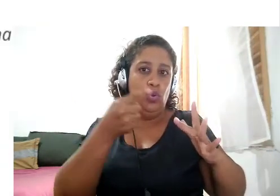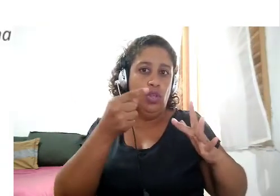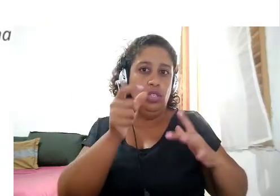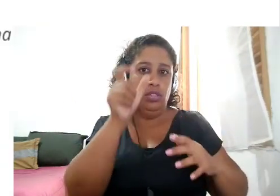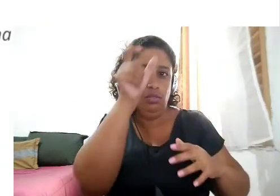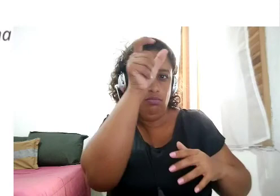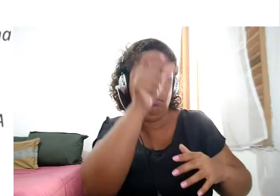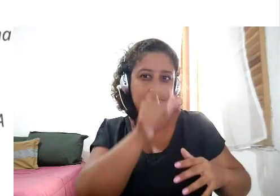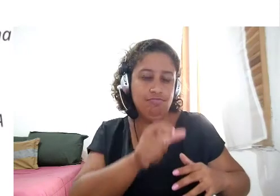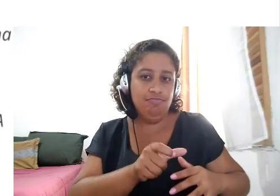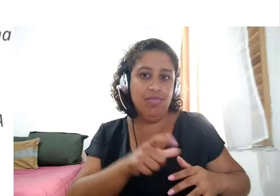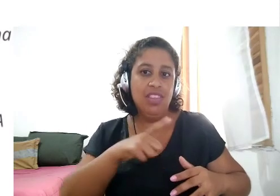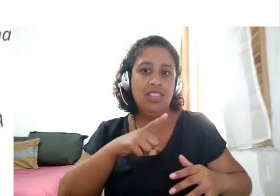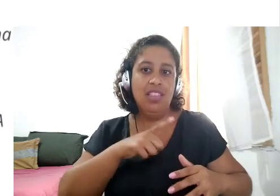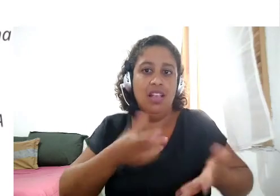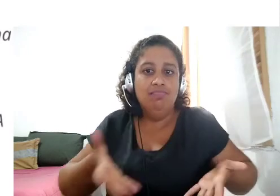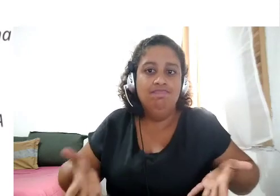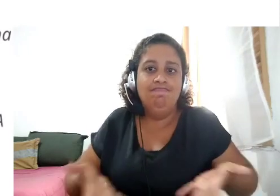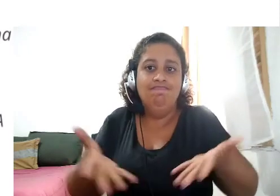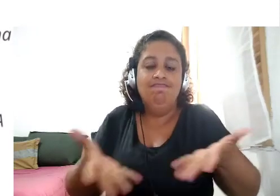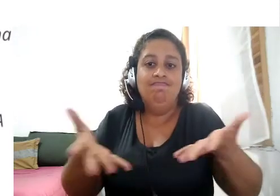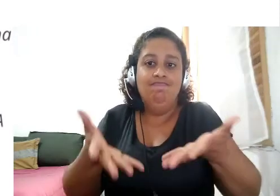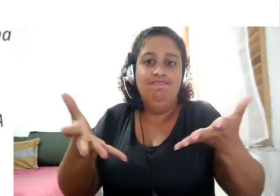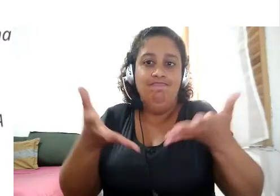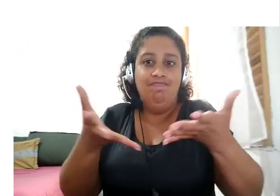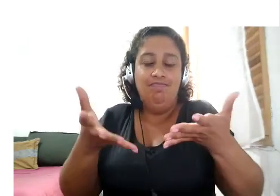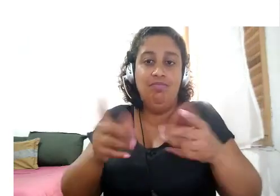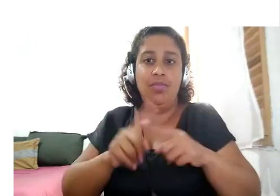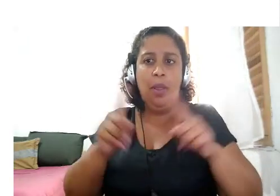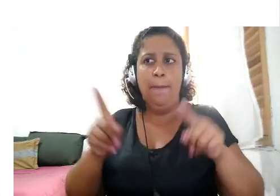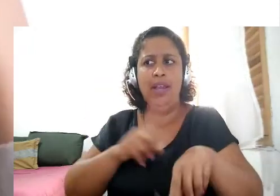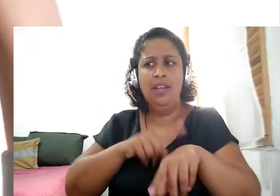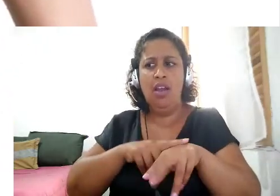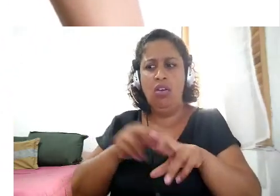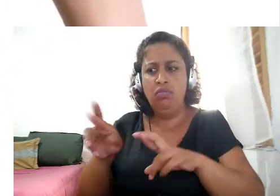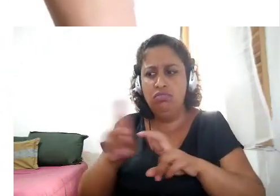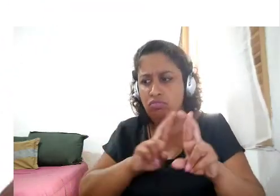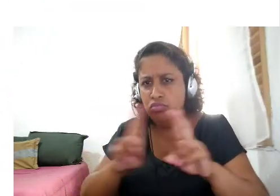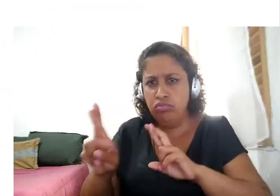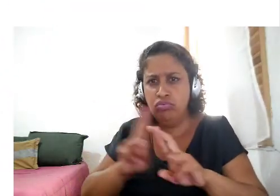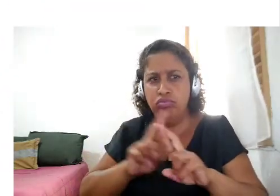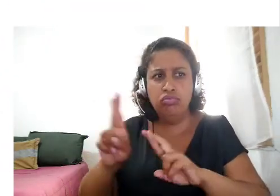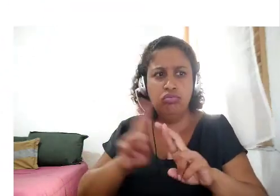são tidos, em sua maioria, como inibitórios. No caso da sinapse